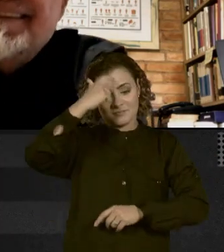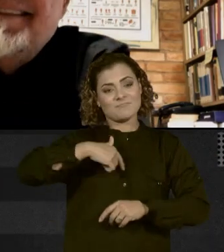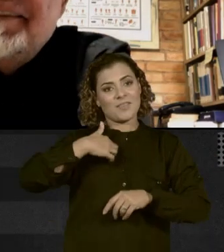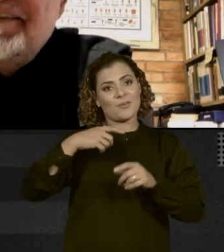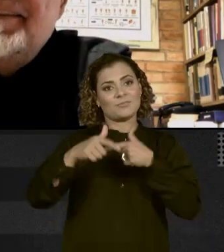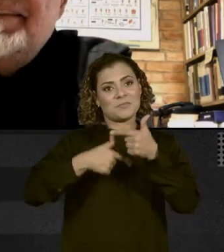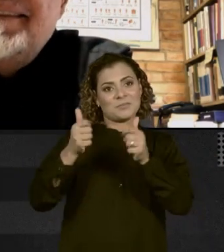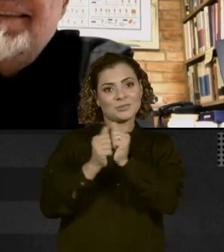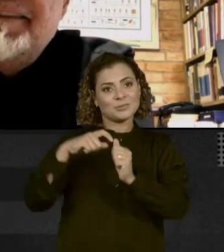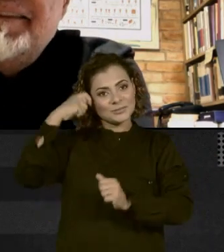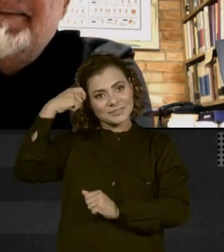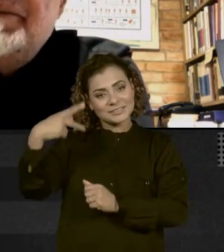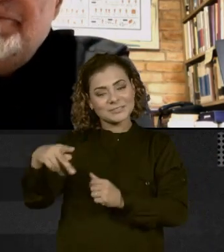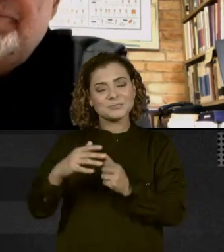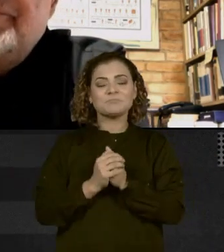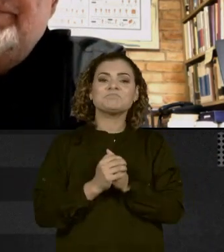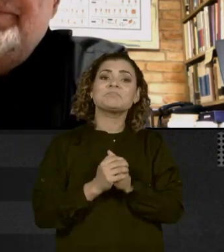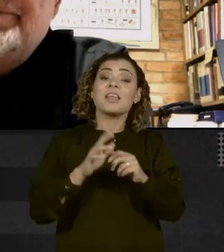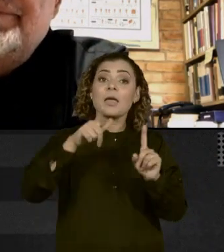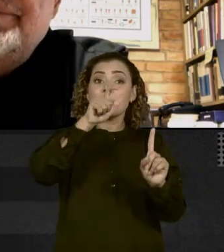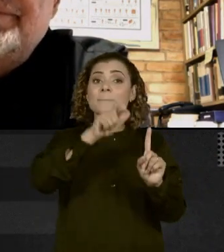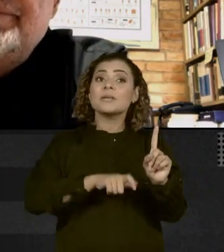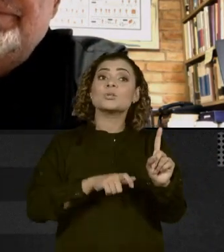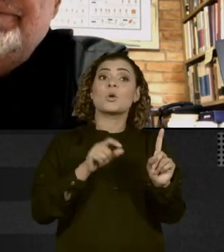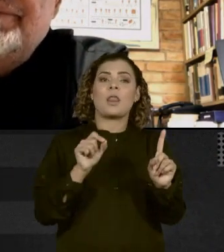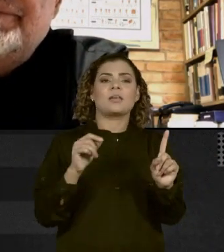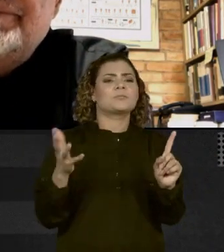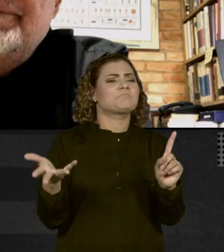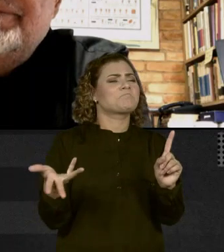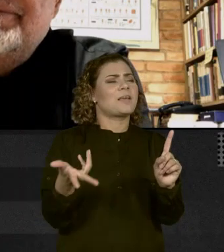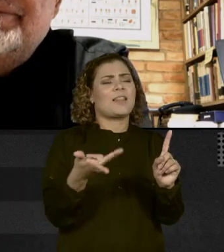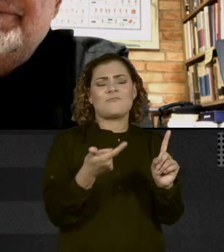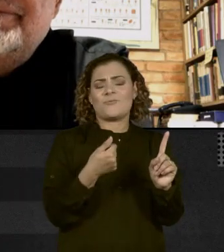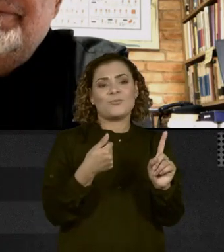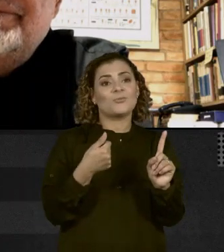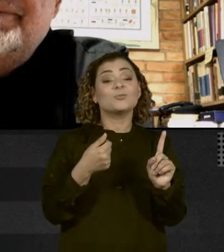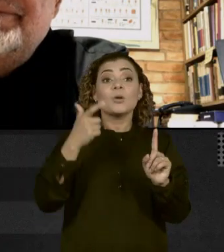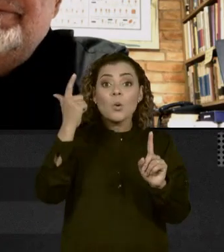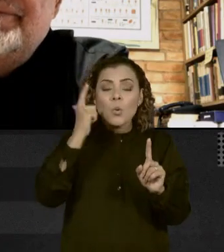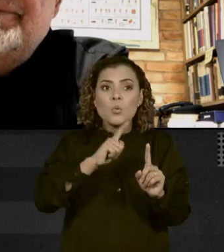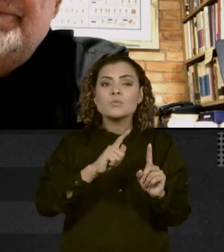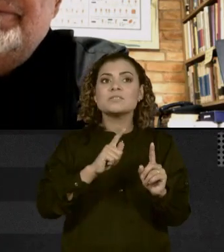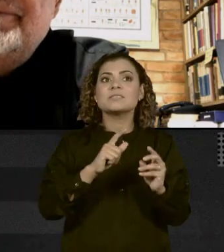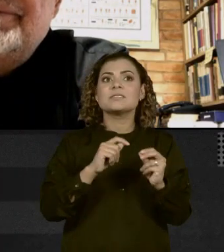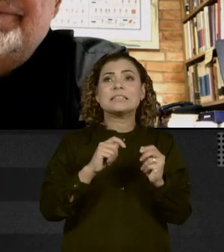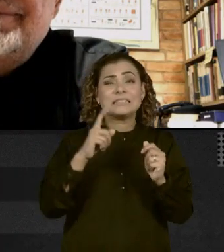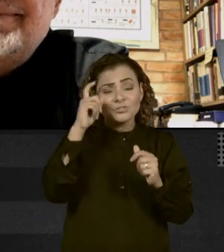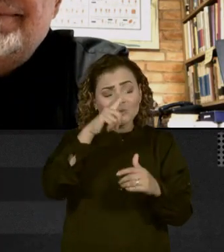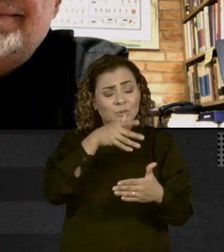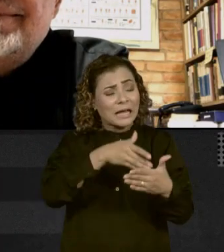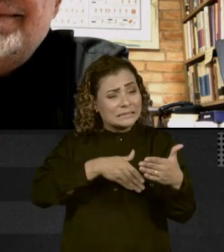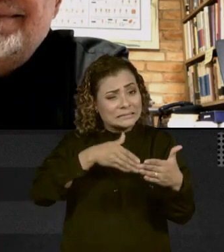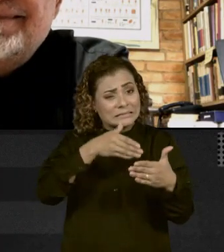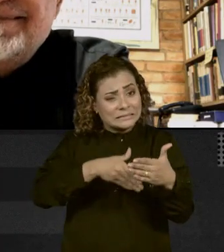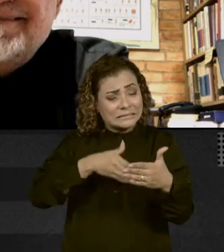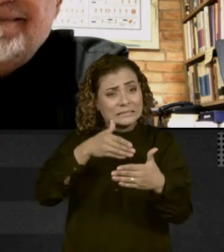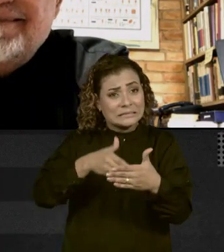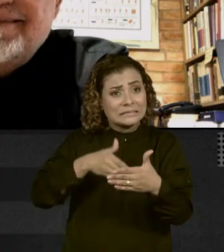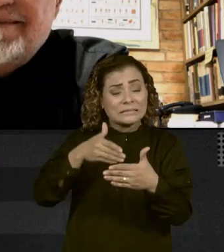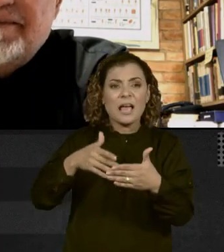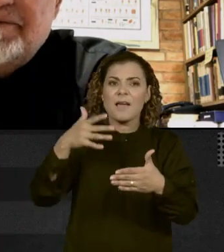tivemos um movimento para arrastar você, Ulisses, para a escola, para dirigir o que foi o Despertar da Primavera, que eu fazia o Moritz